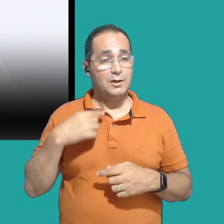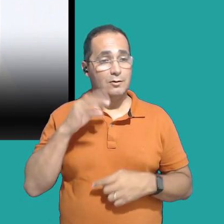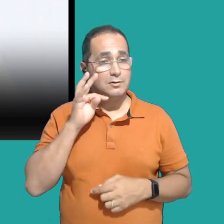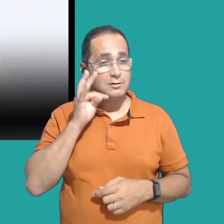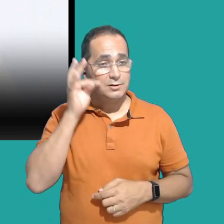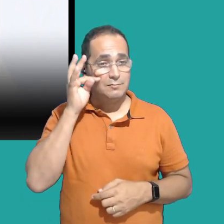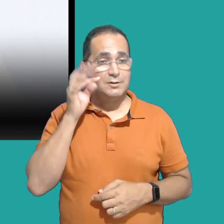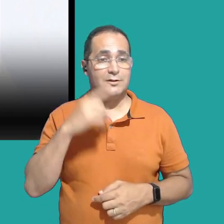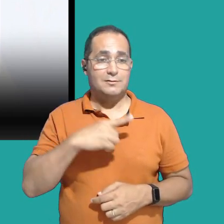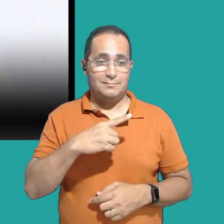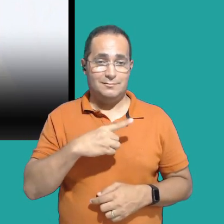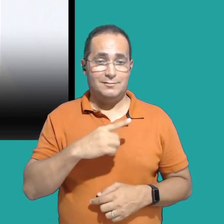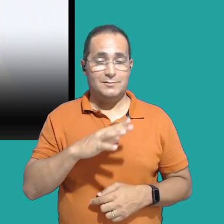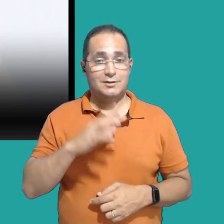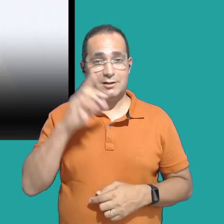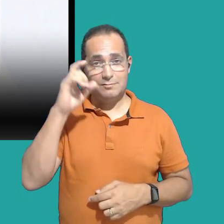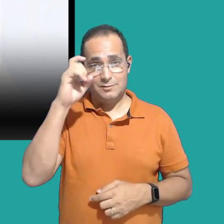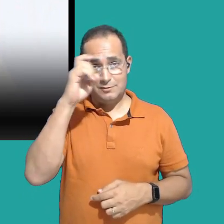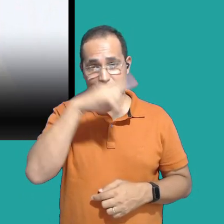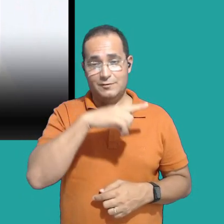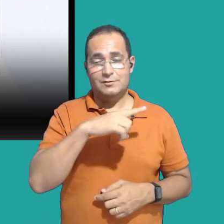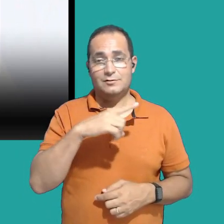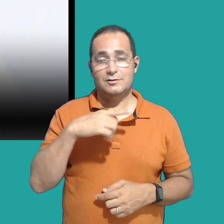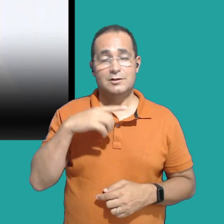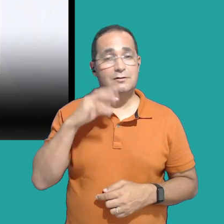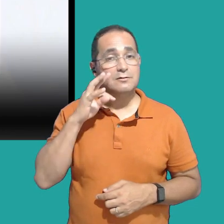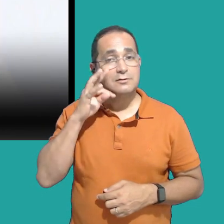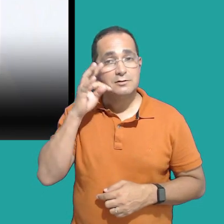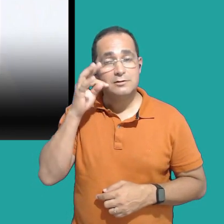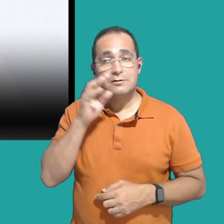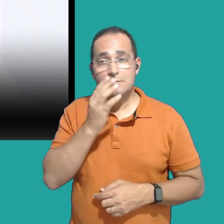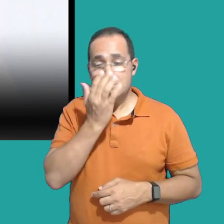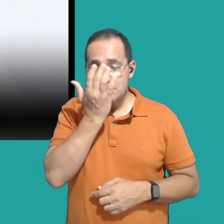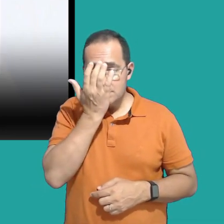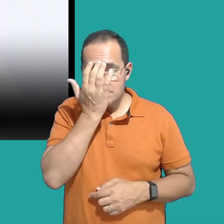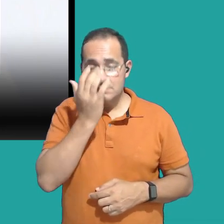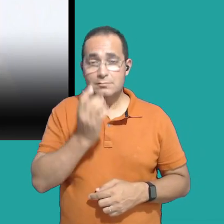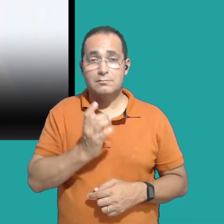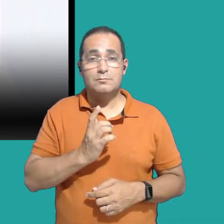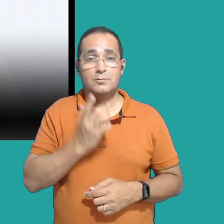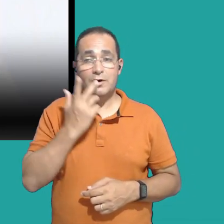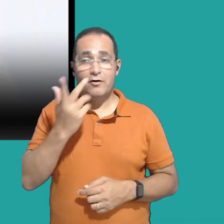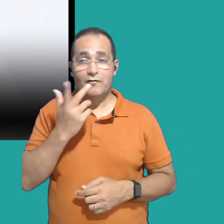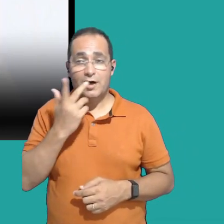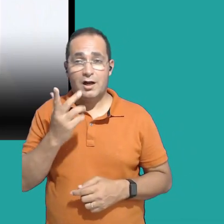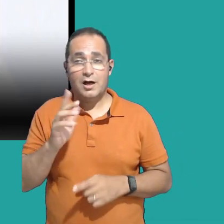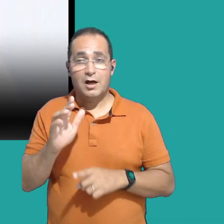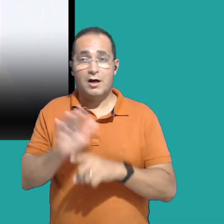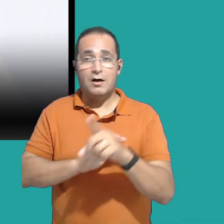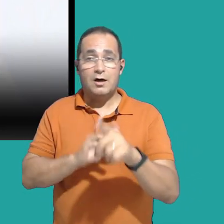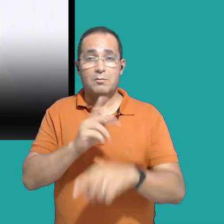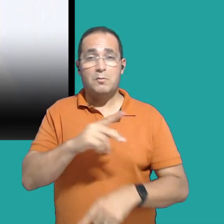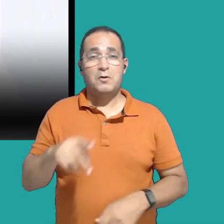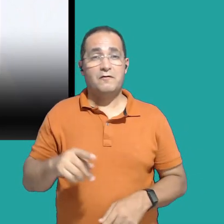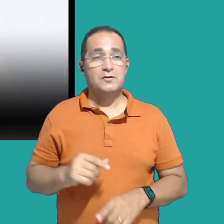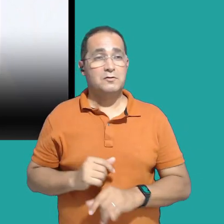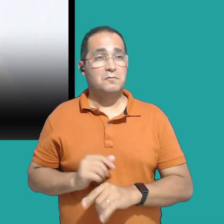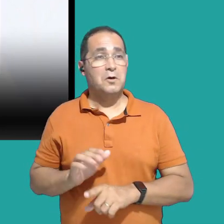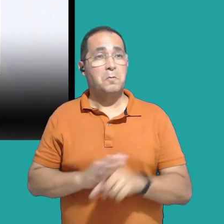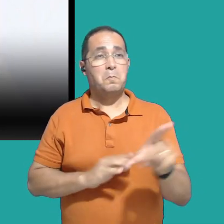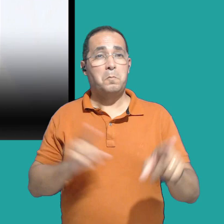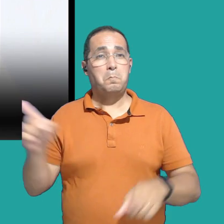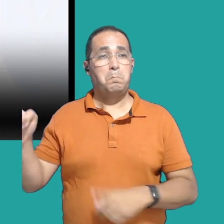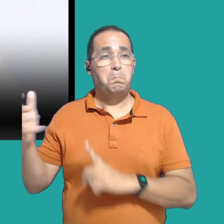afetava, porque eu era uma criança muito tímida também. E era muito difícil, uma criança, uma adolescente, eu sempre fui muito tímida, era muito difícil para mim também